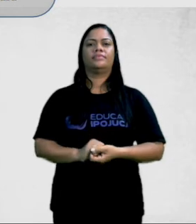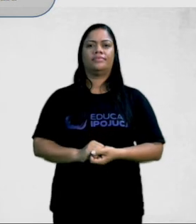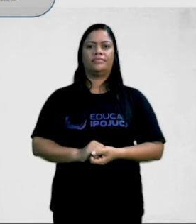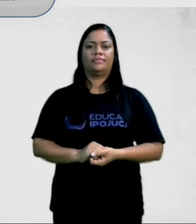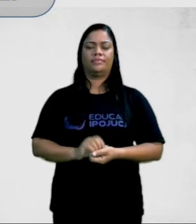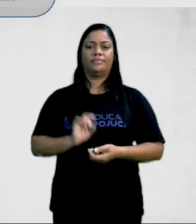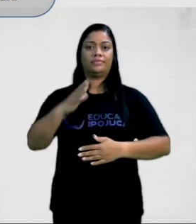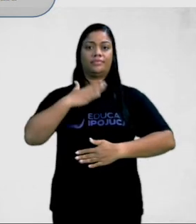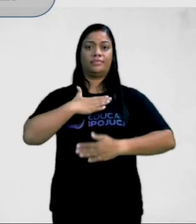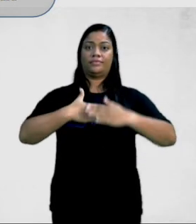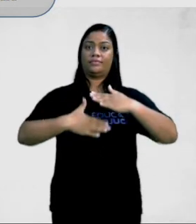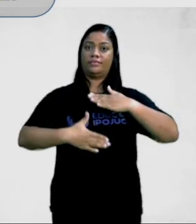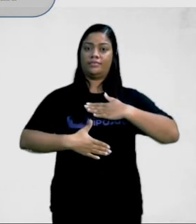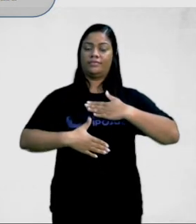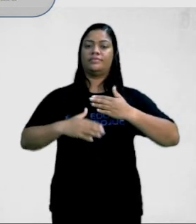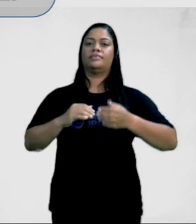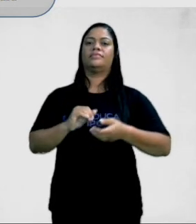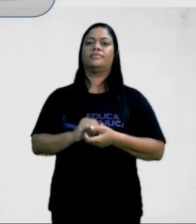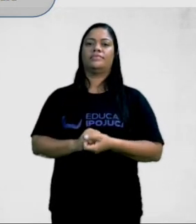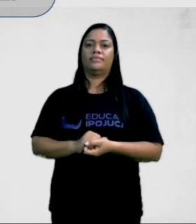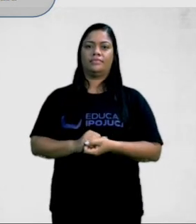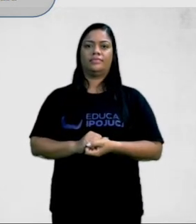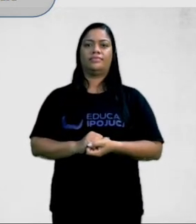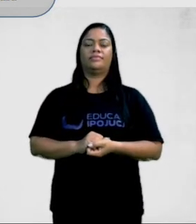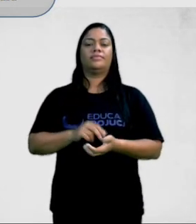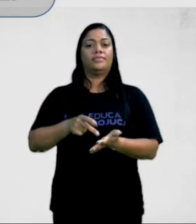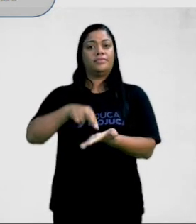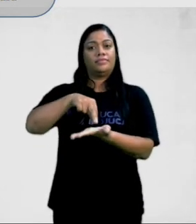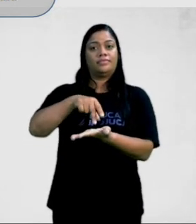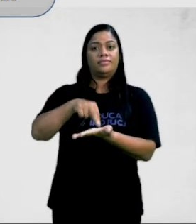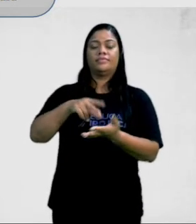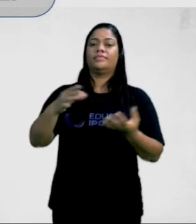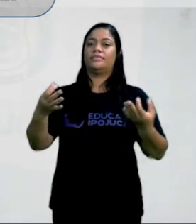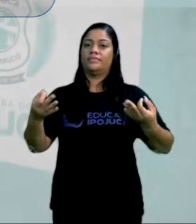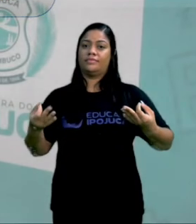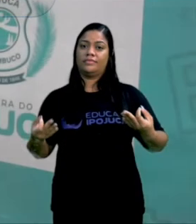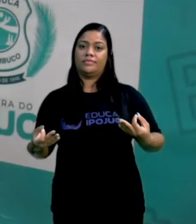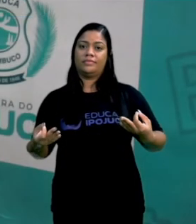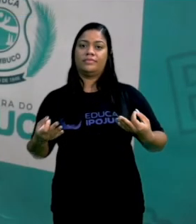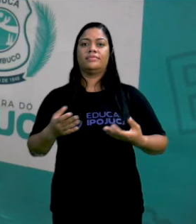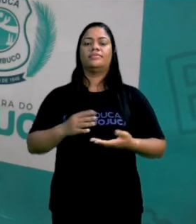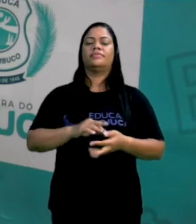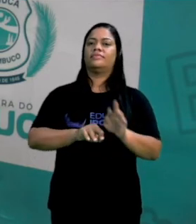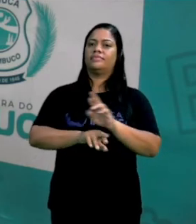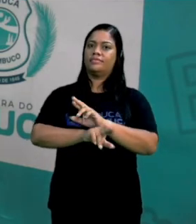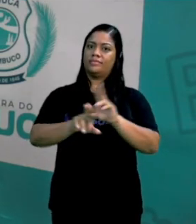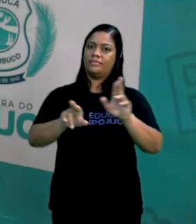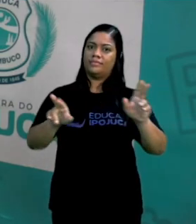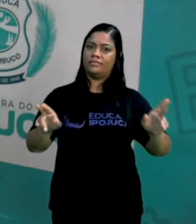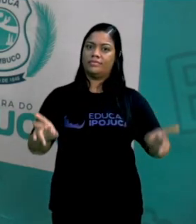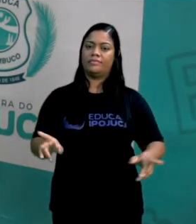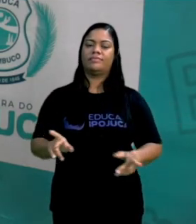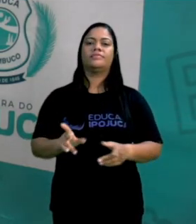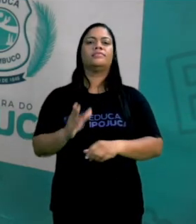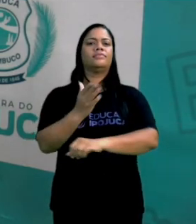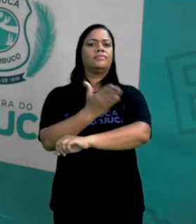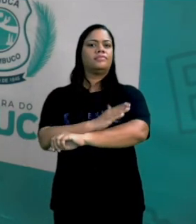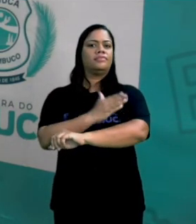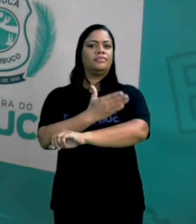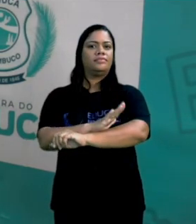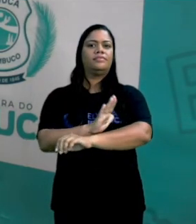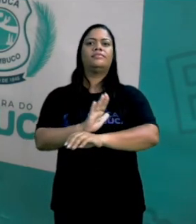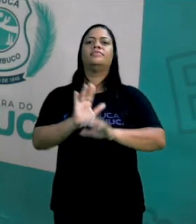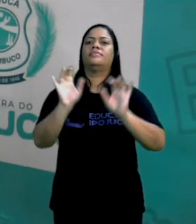conscientização corporal, como a bioenergéticas, biodança, yogas e tai chi. Ou seja, são